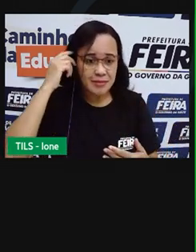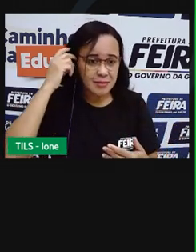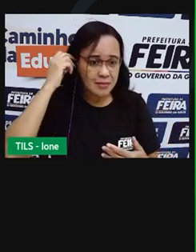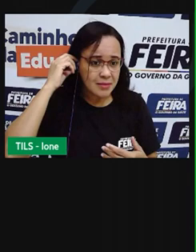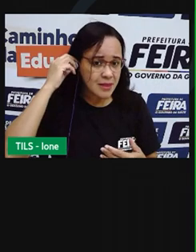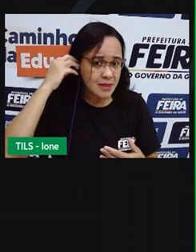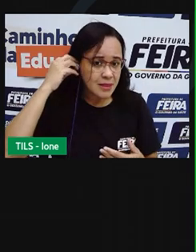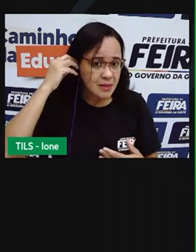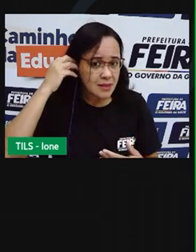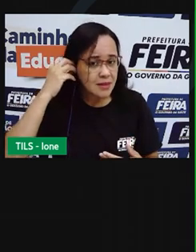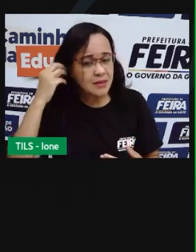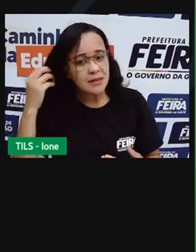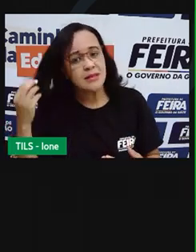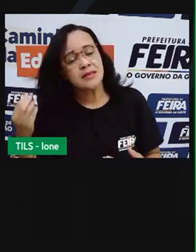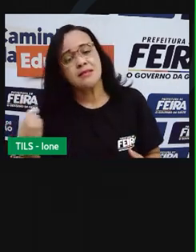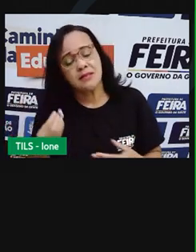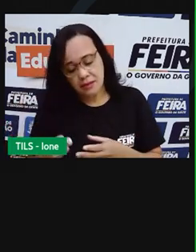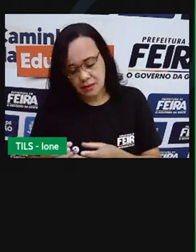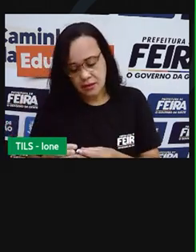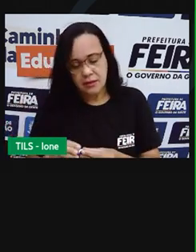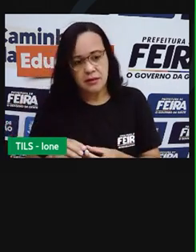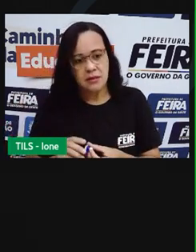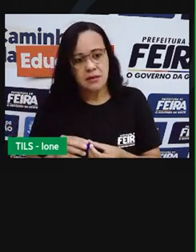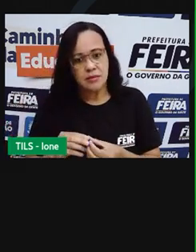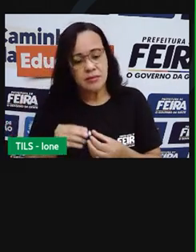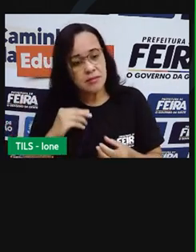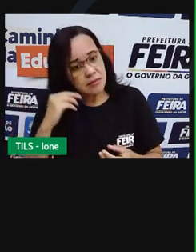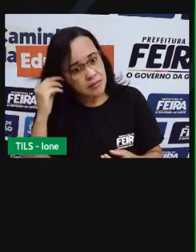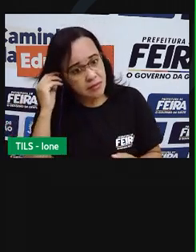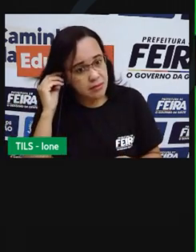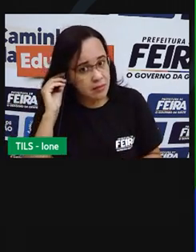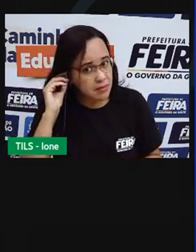Tudo bem comer macarrão com almôndegas na banheira.